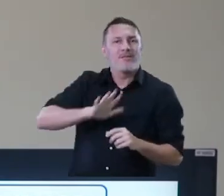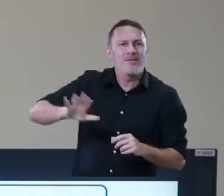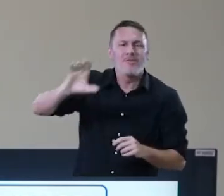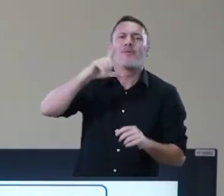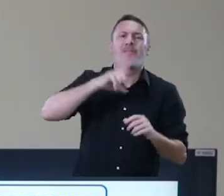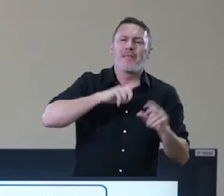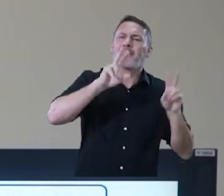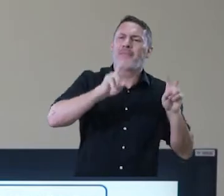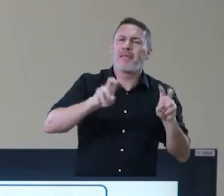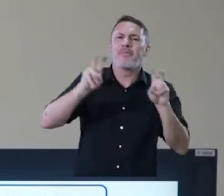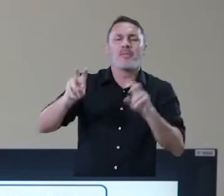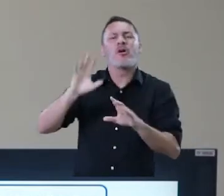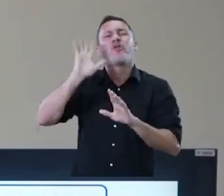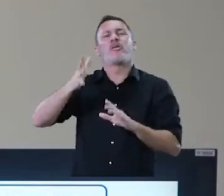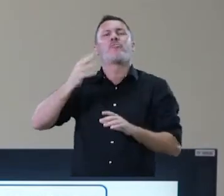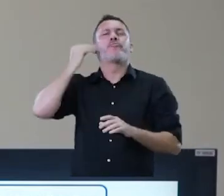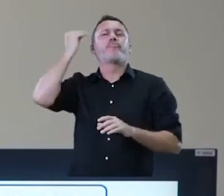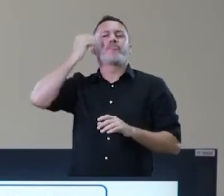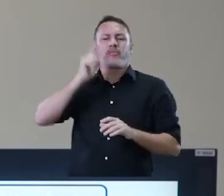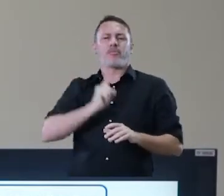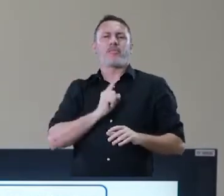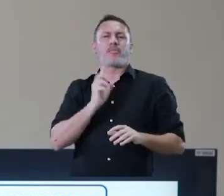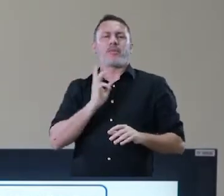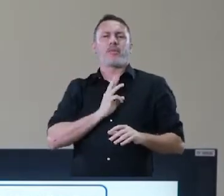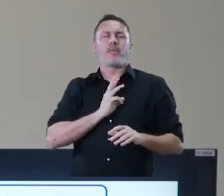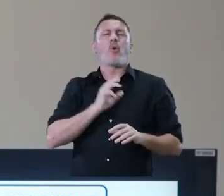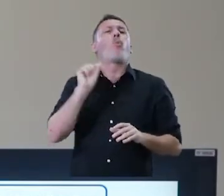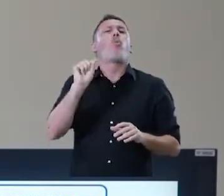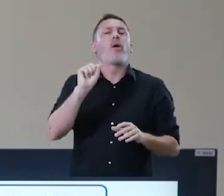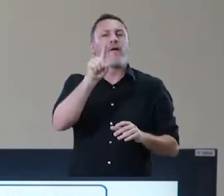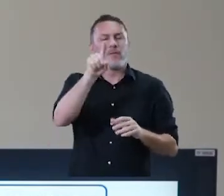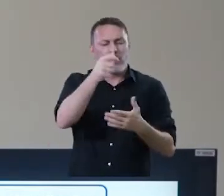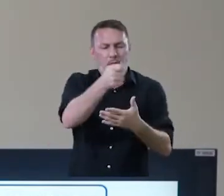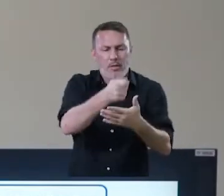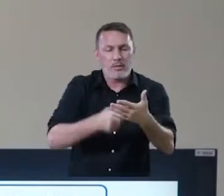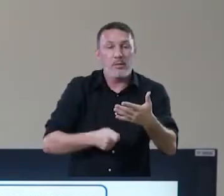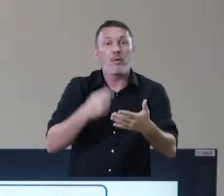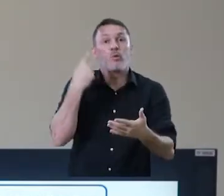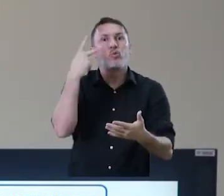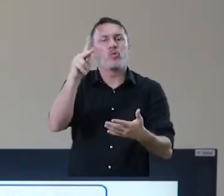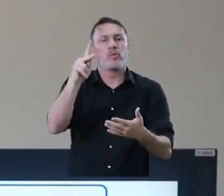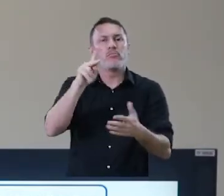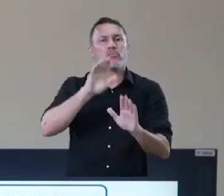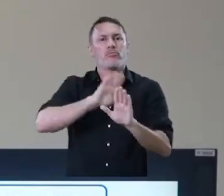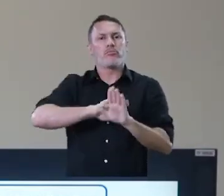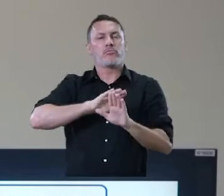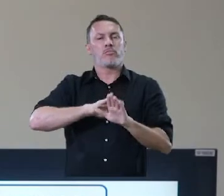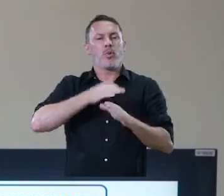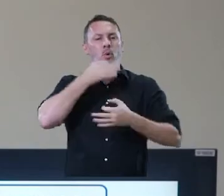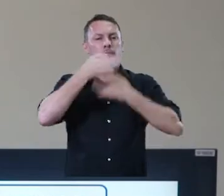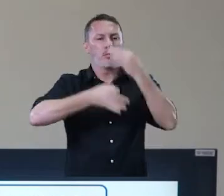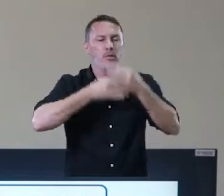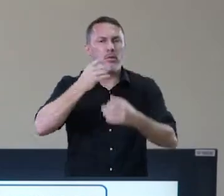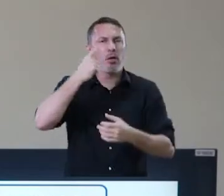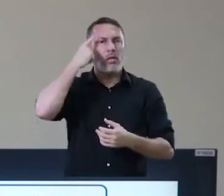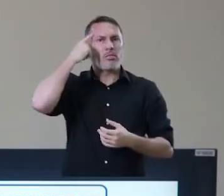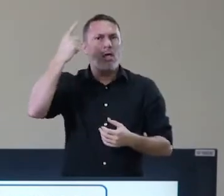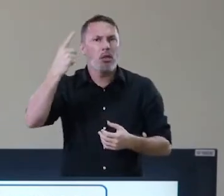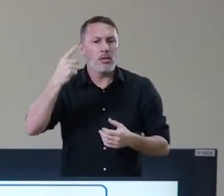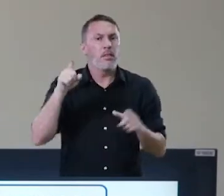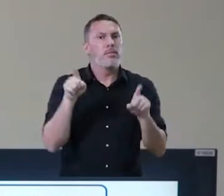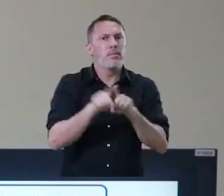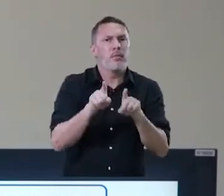temas voltados para isso aí. Então você vai fazer uma análise. Qual é o seu posicionamento? Obviamente, você vai ter que